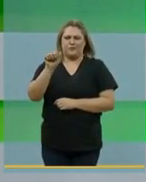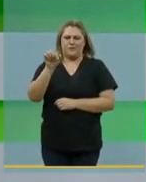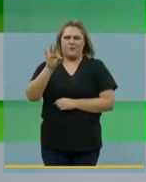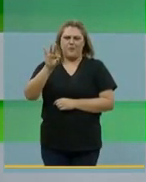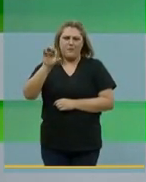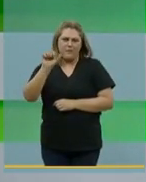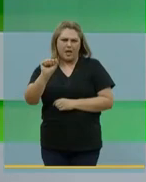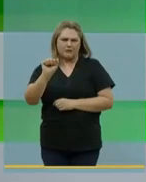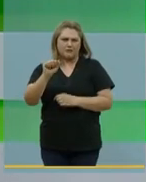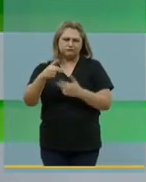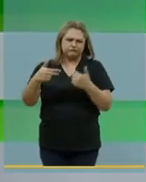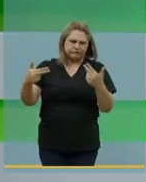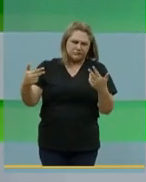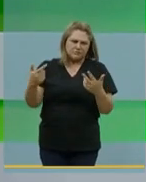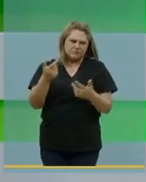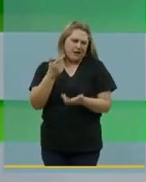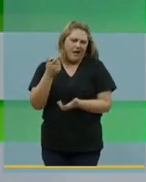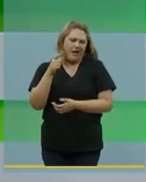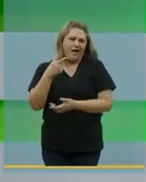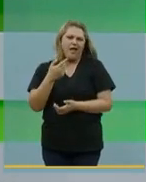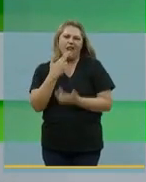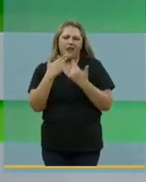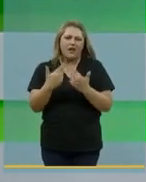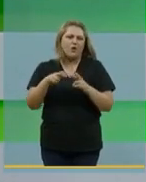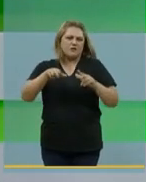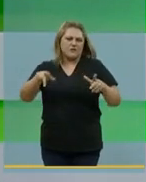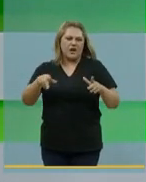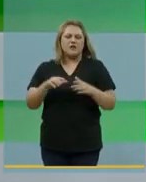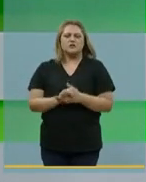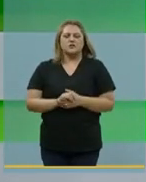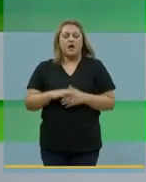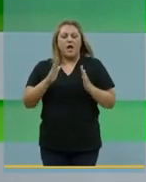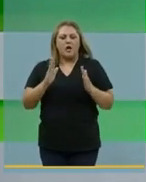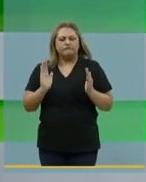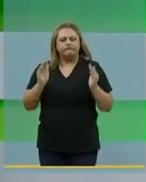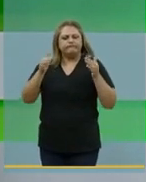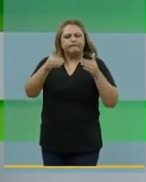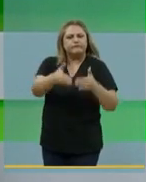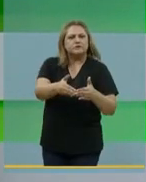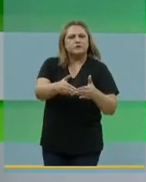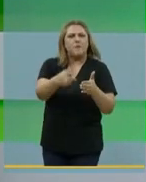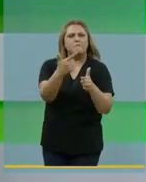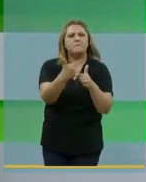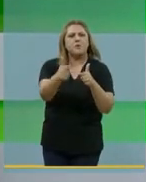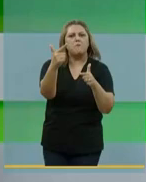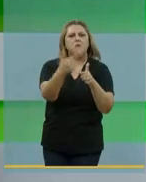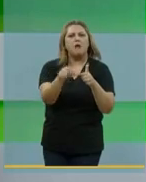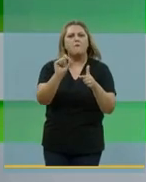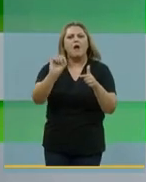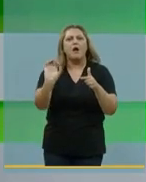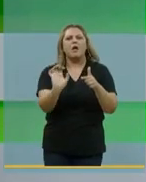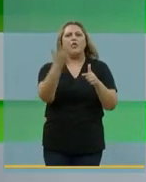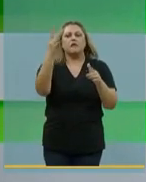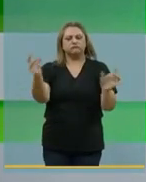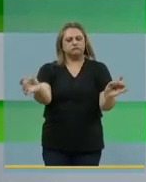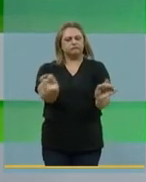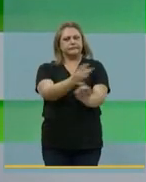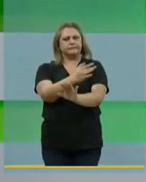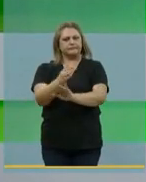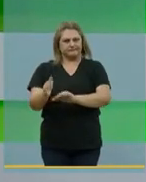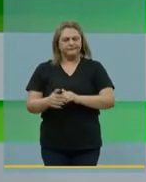causa que o efeito cessa nós temos um modelo político totalmente exaurido